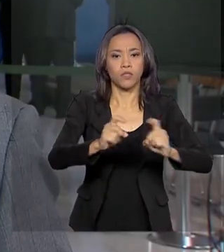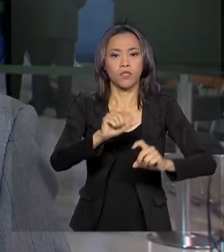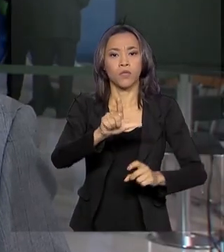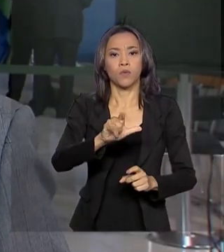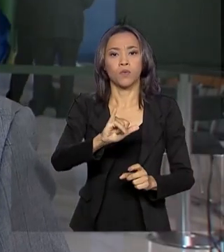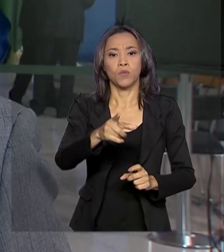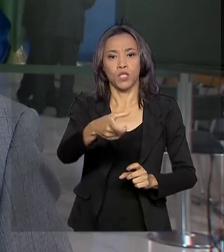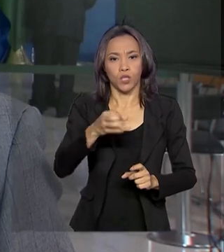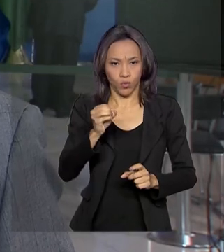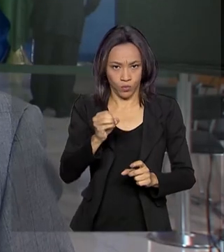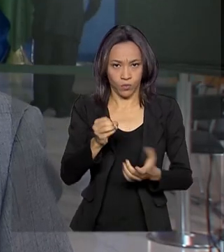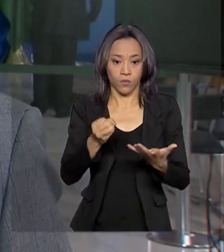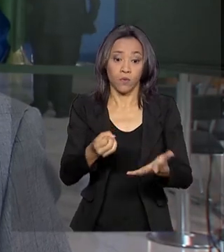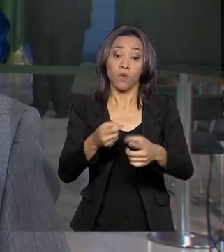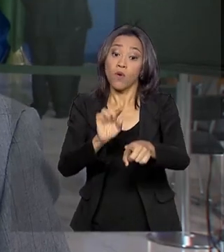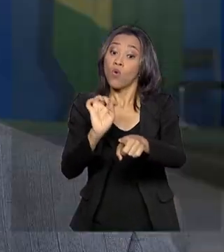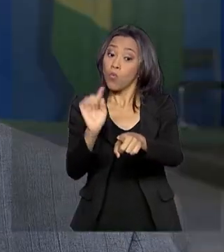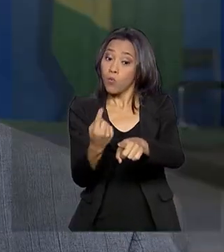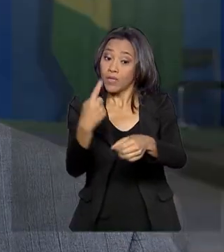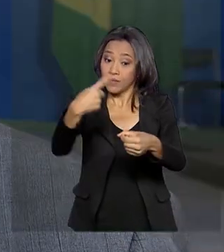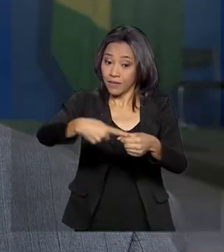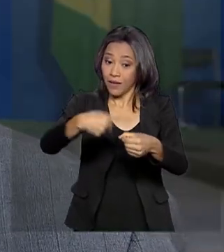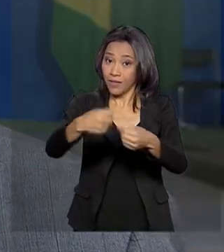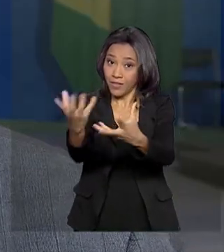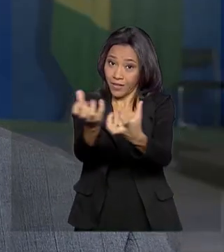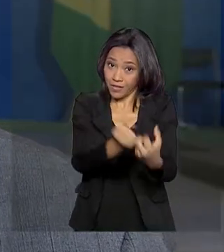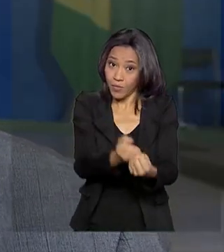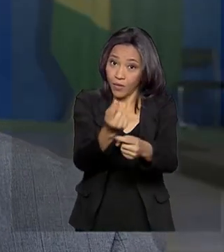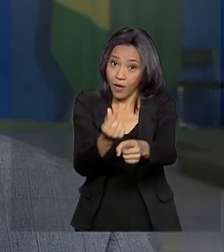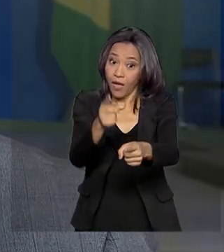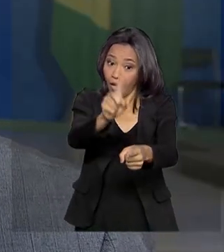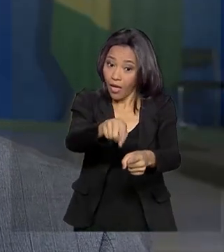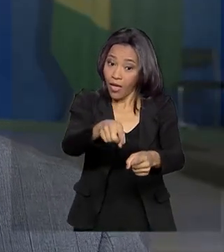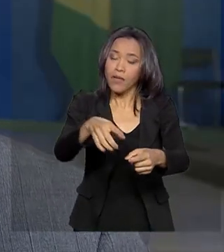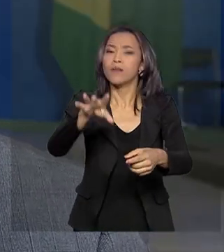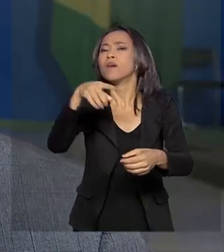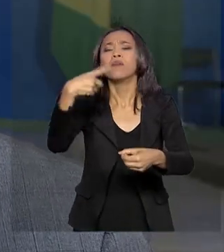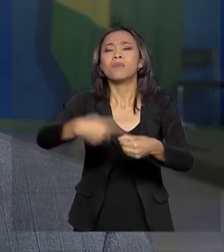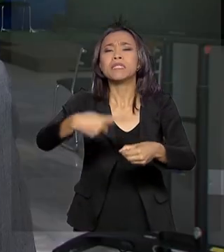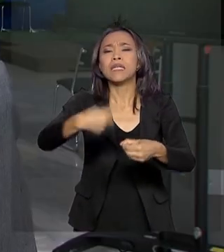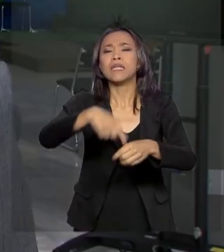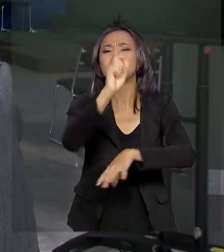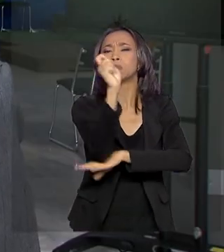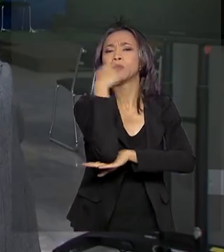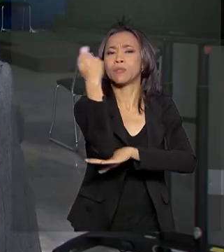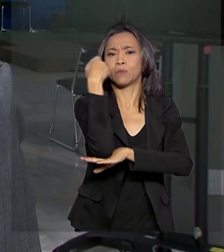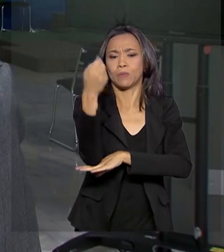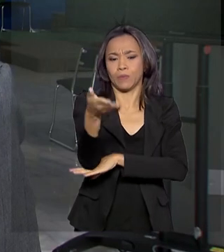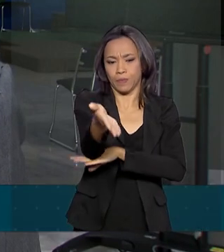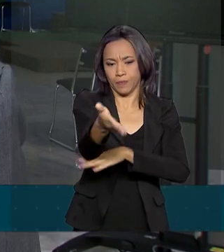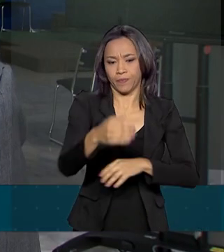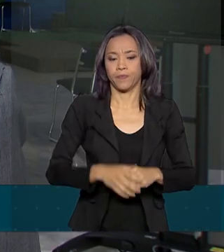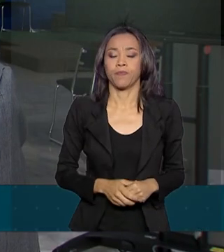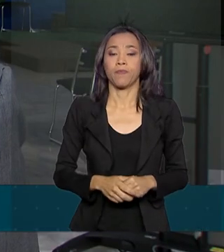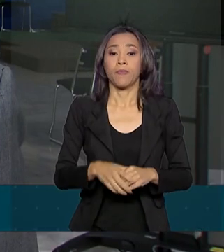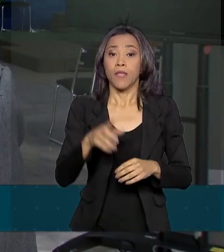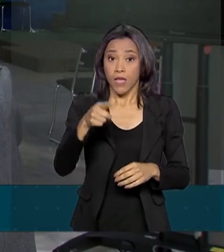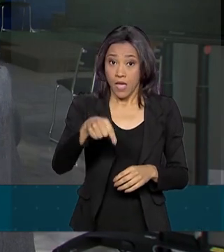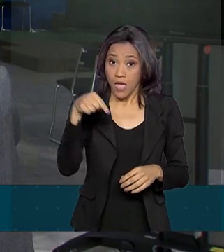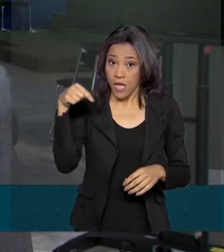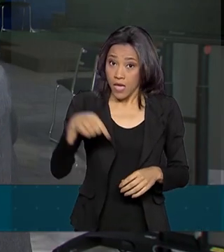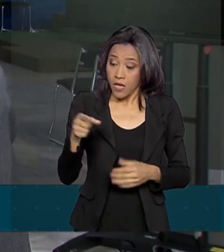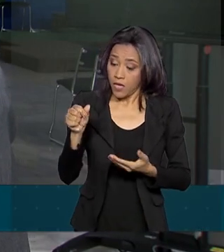Uma das cidades que receberam o repasse foi Santo Antônio da Patrulha, no Rio Grande do Sul. Esse financiamento aos diversos